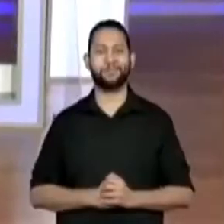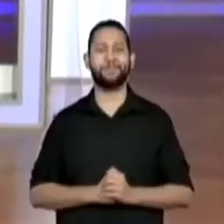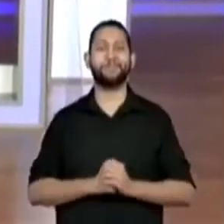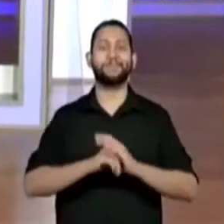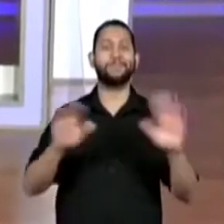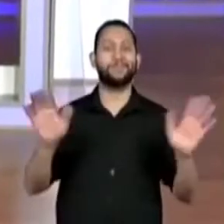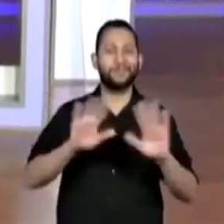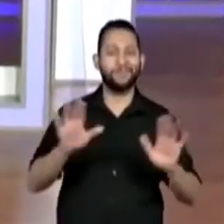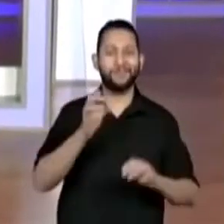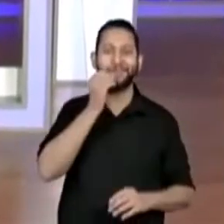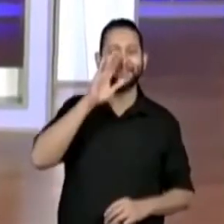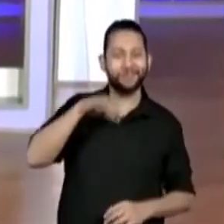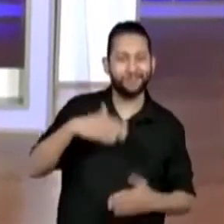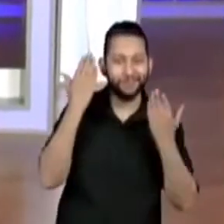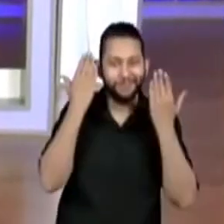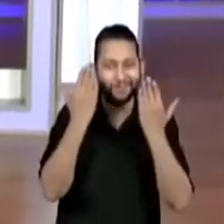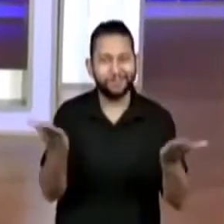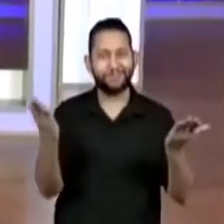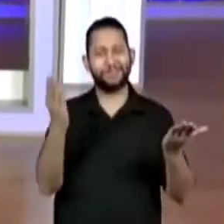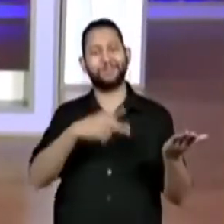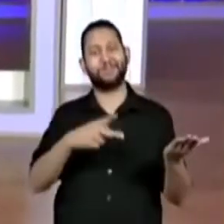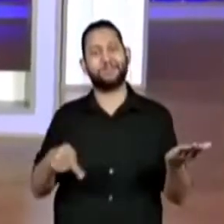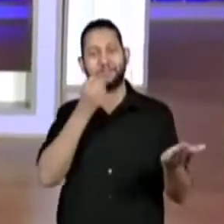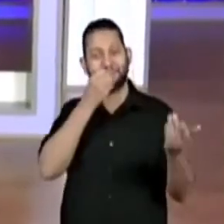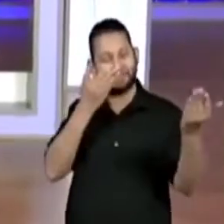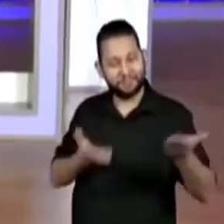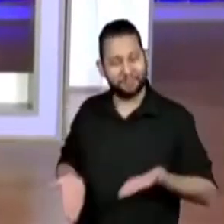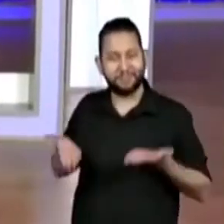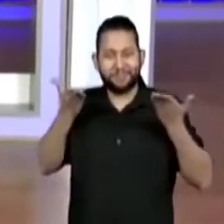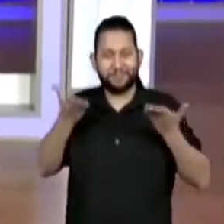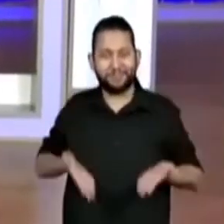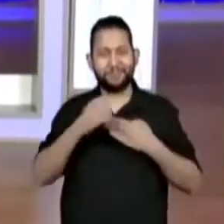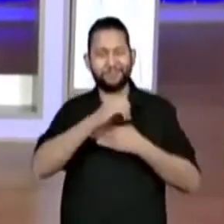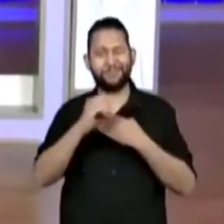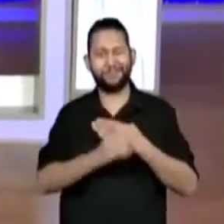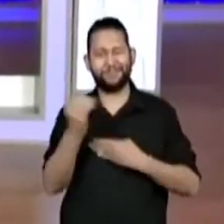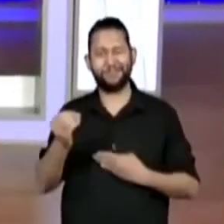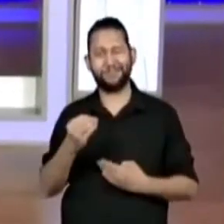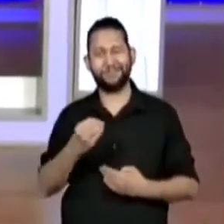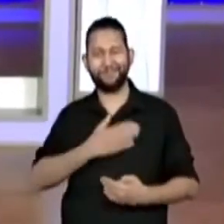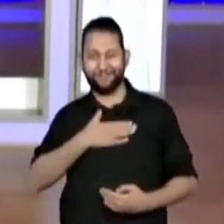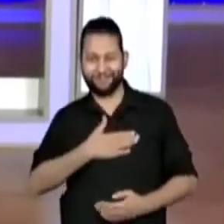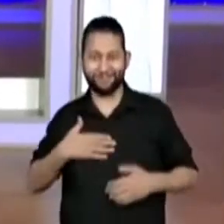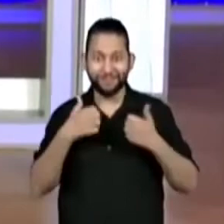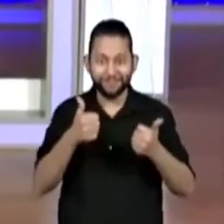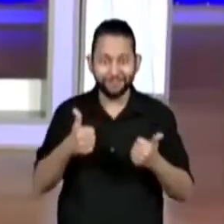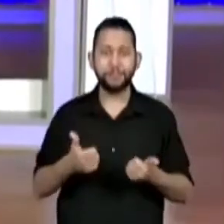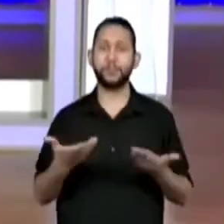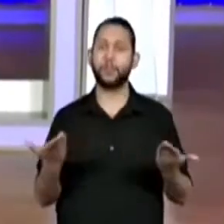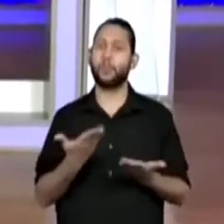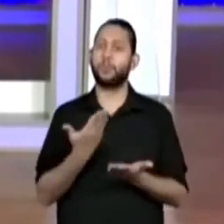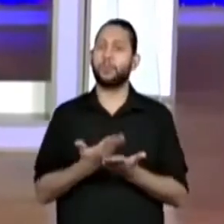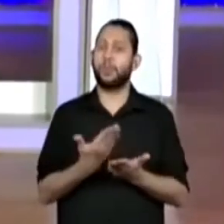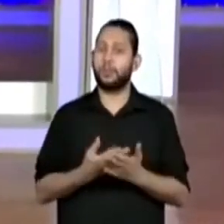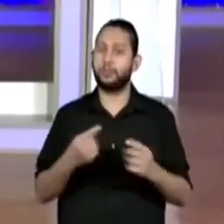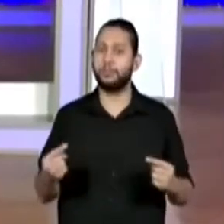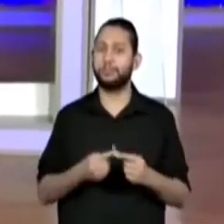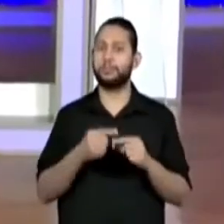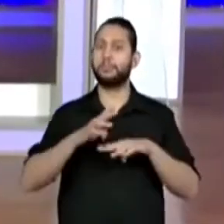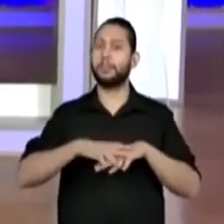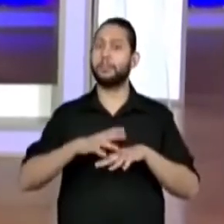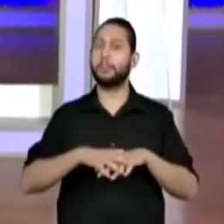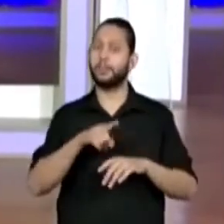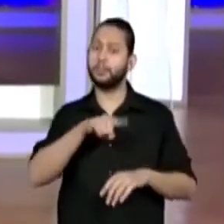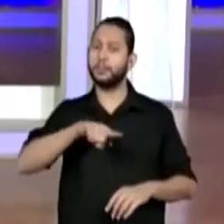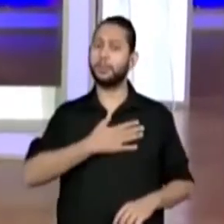boa tarde estudantes e professores sejam bem-vindos ao centro de mídias como é que vocês estão tomar aula de matemática do